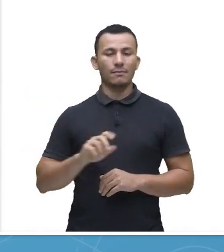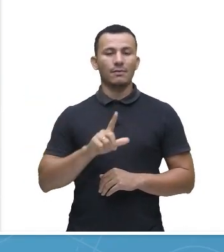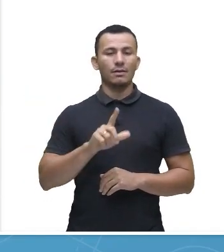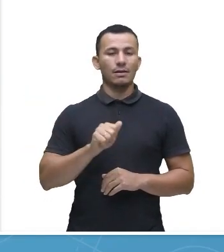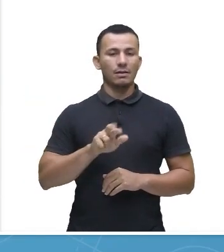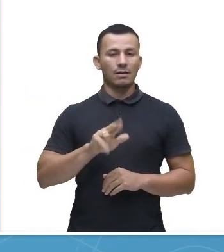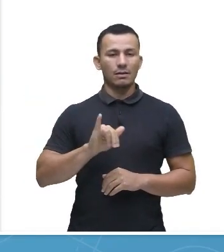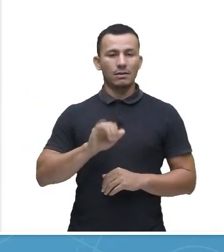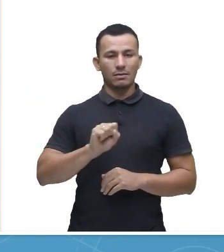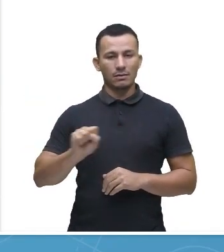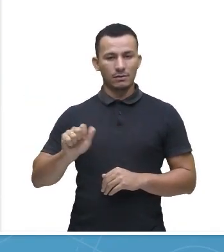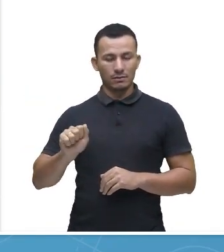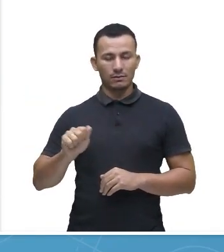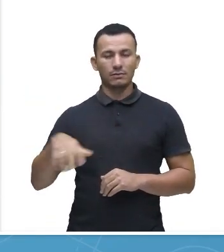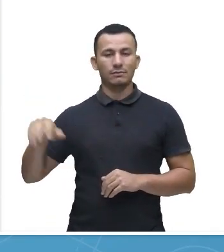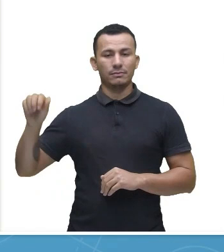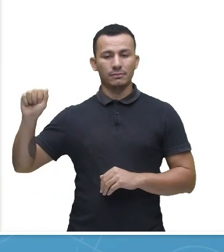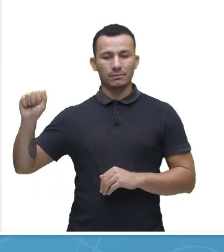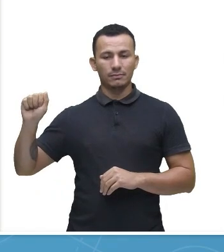Larissa, letra A.